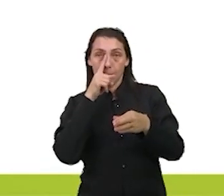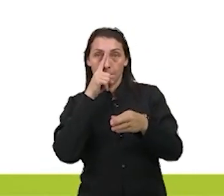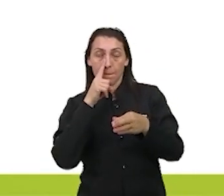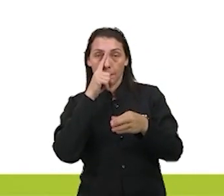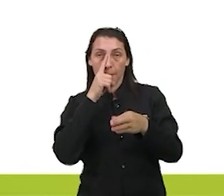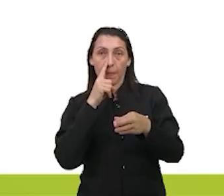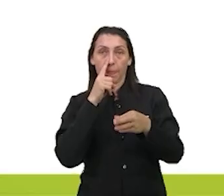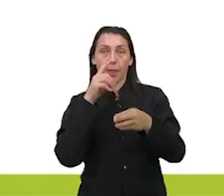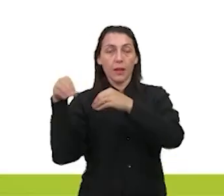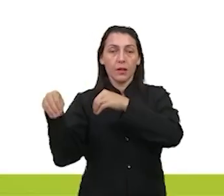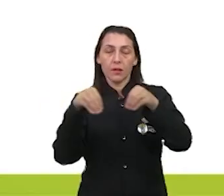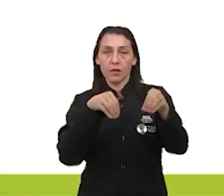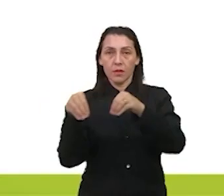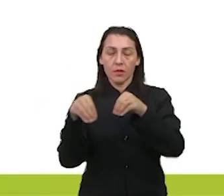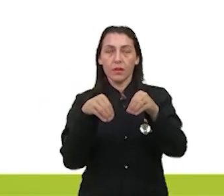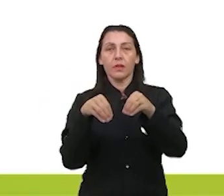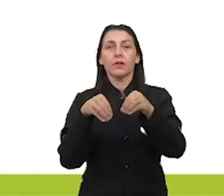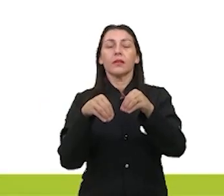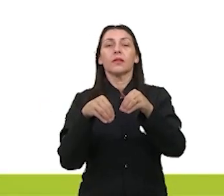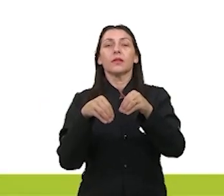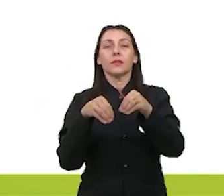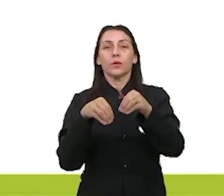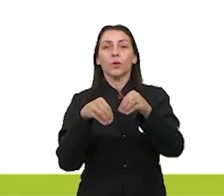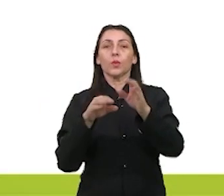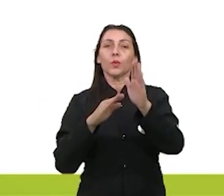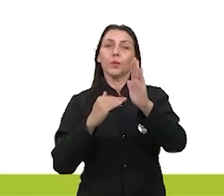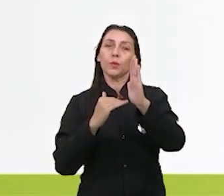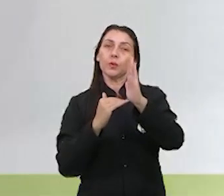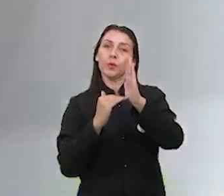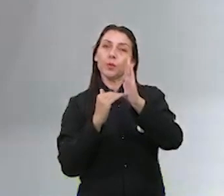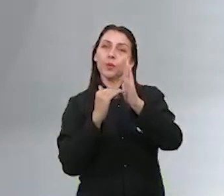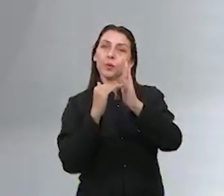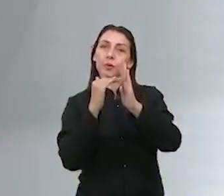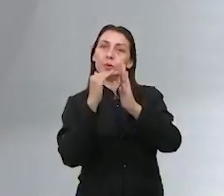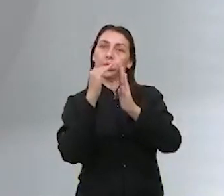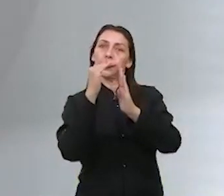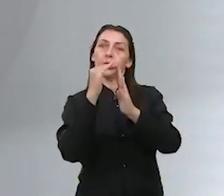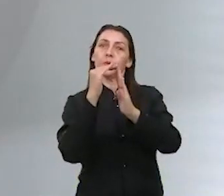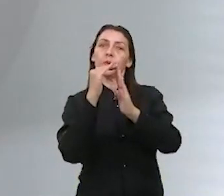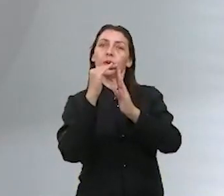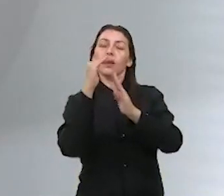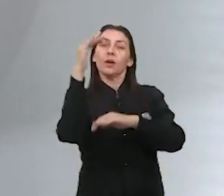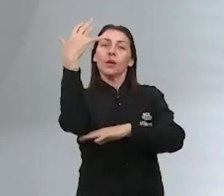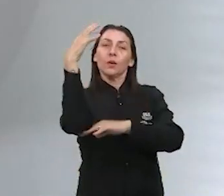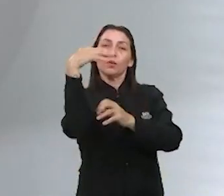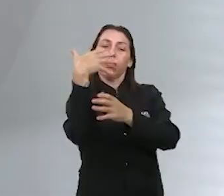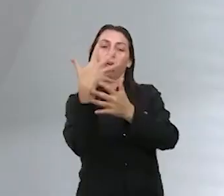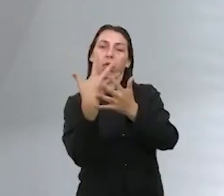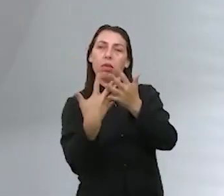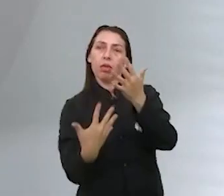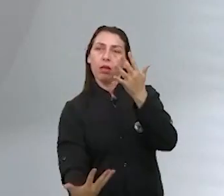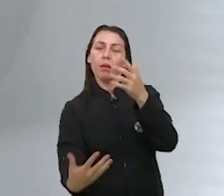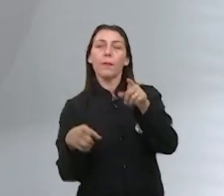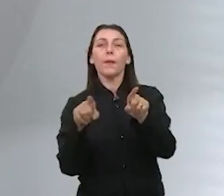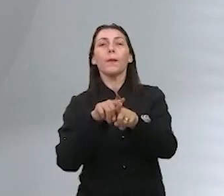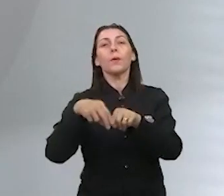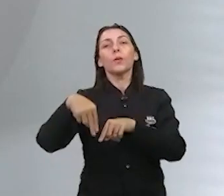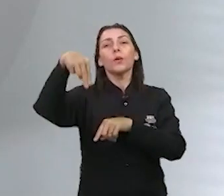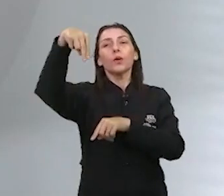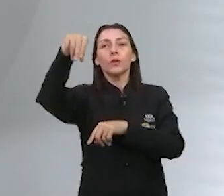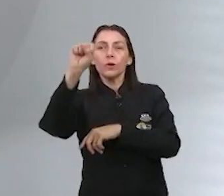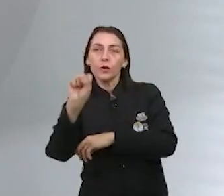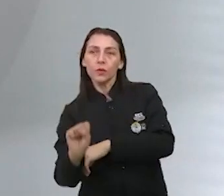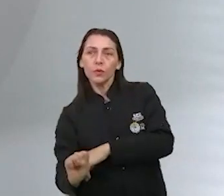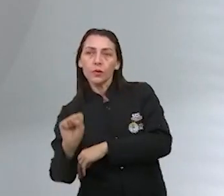e deslocamento devido à subida do nível do mar. Quanto maior o derretimento das calotas polares, tanto Polo Norte quanto Polo